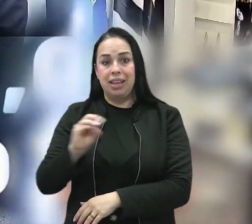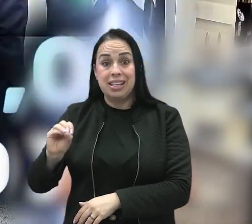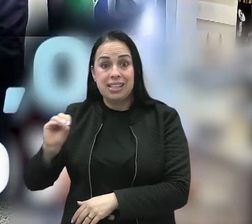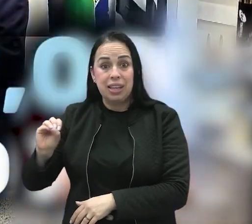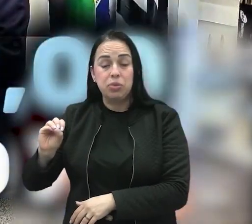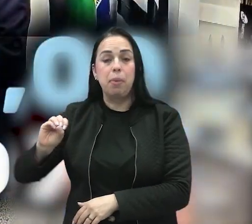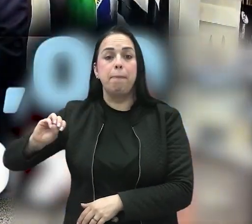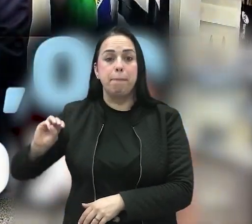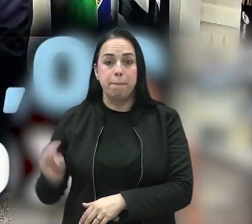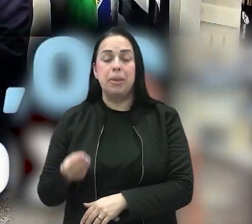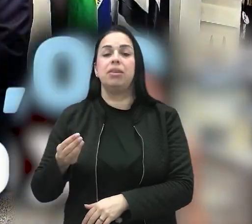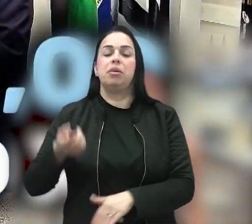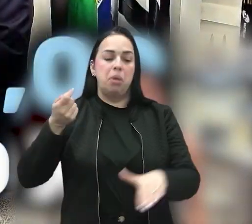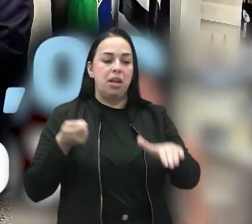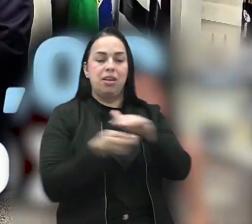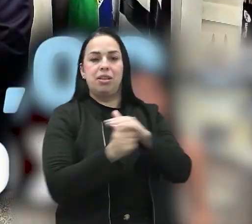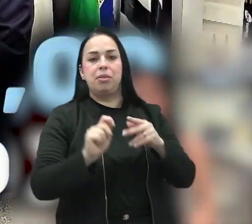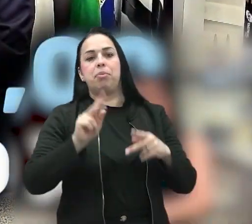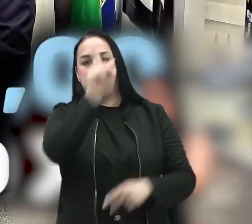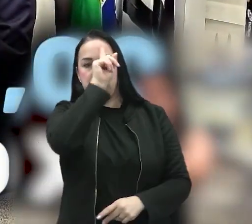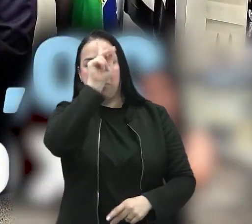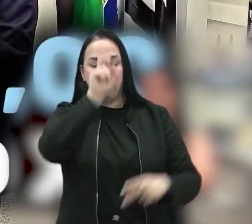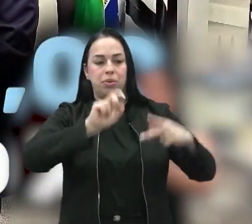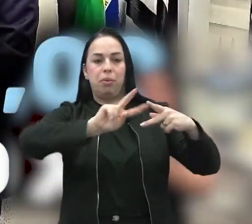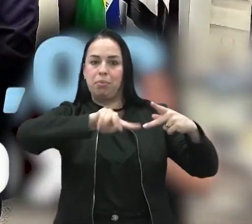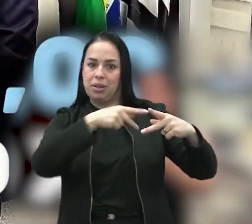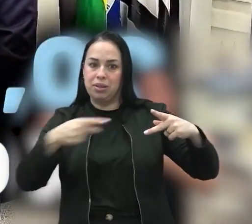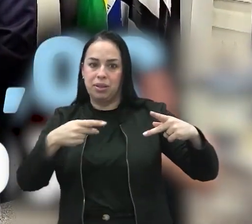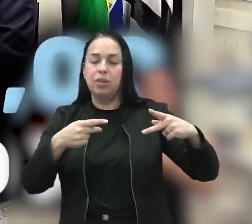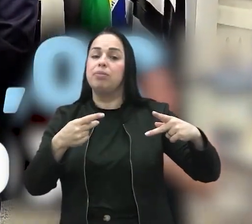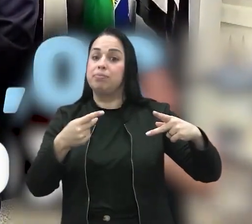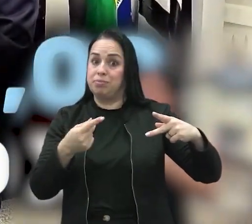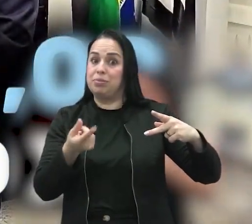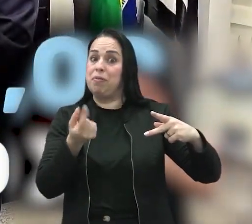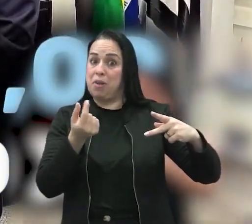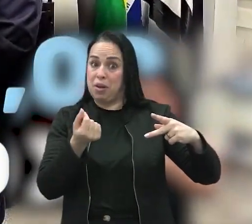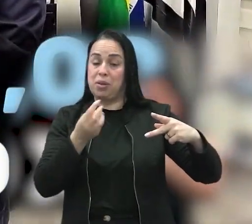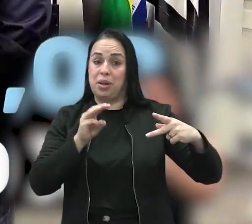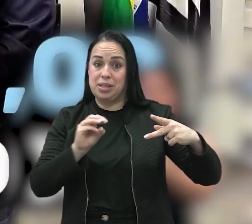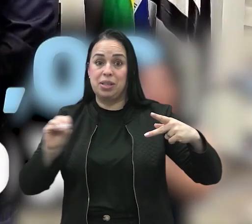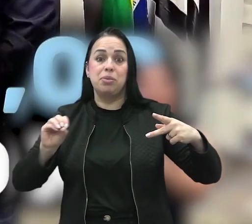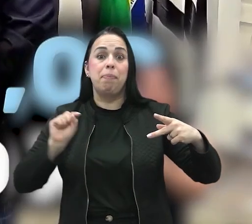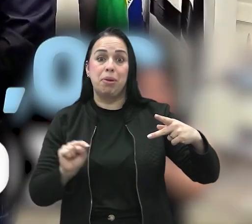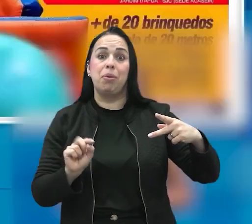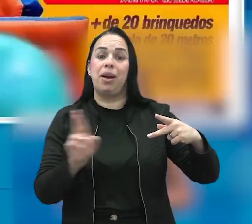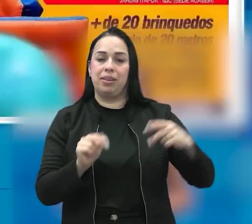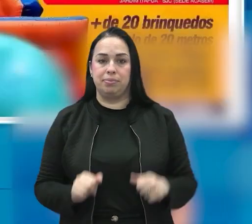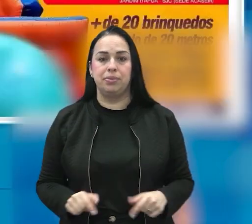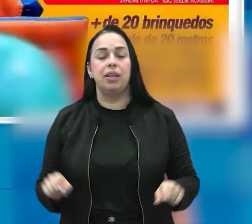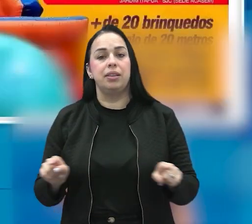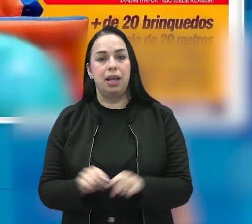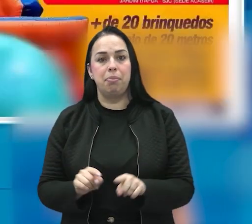de uma emenda parlamentar para o Hospital Pio XII de São José, no valor de R$300 mil.